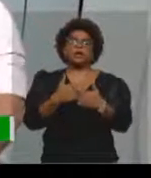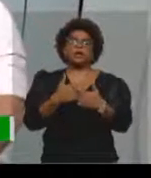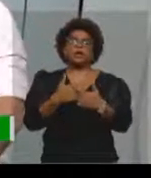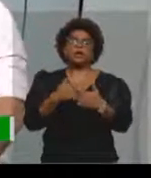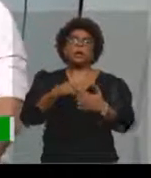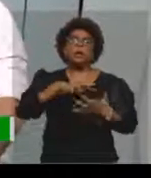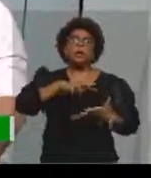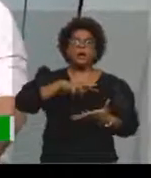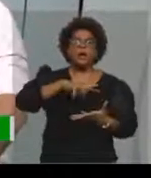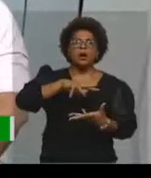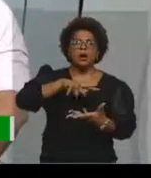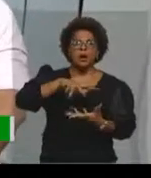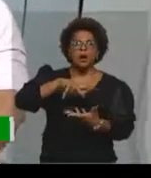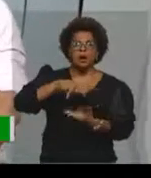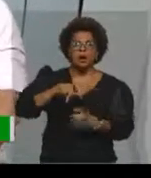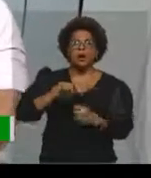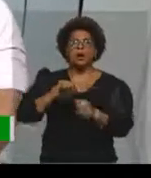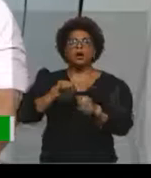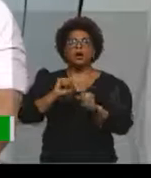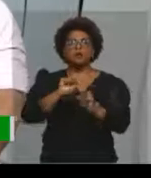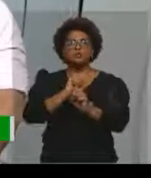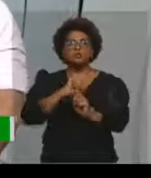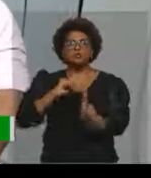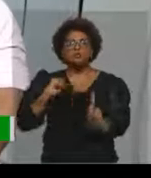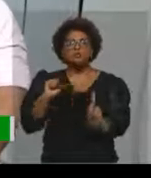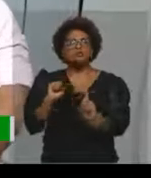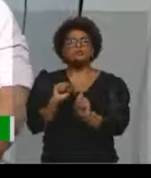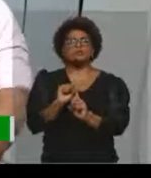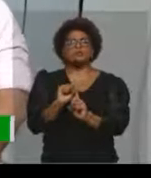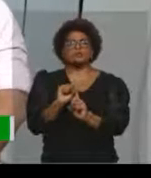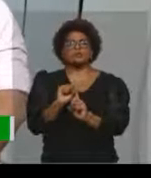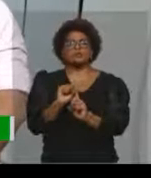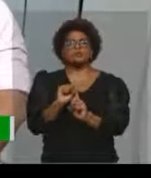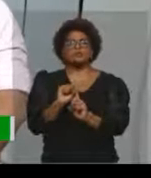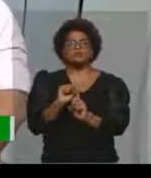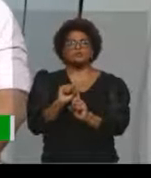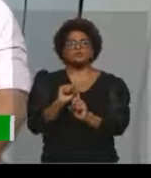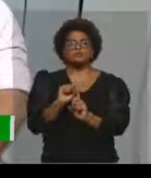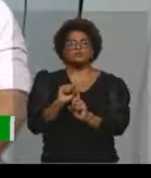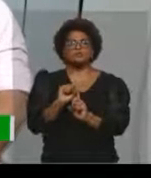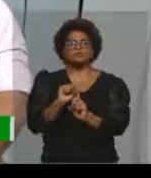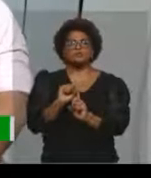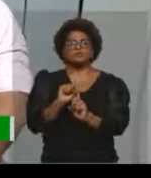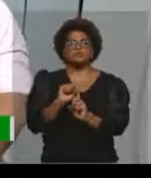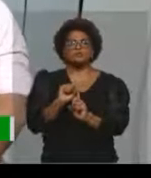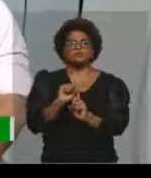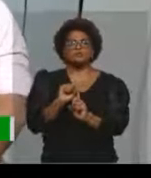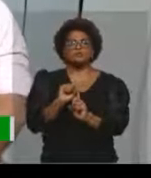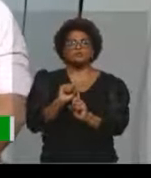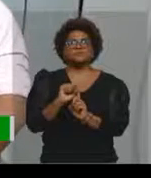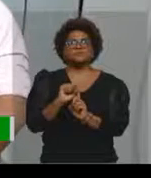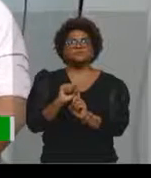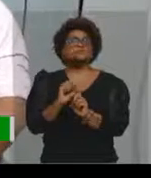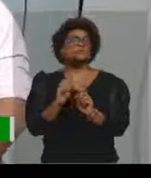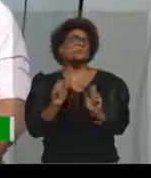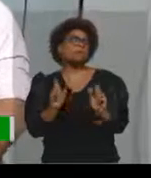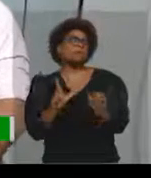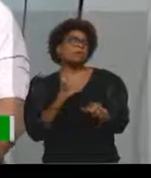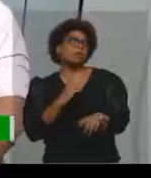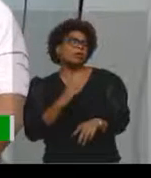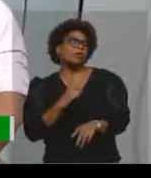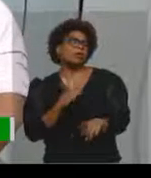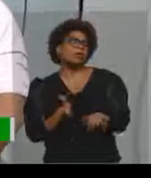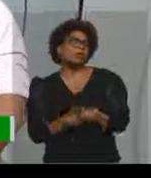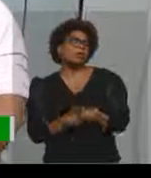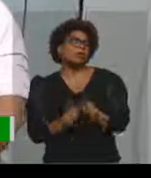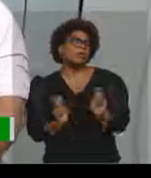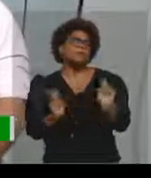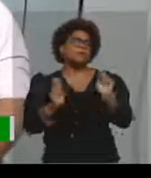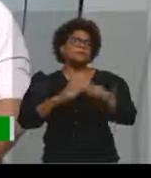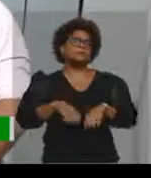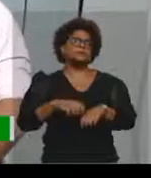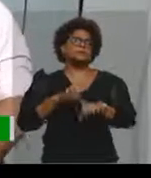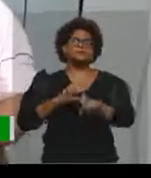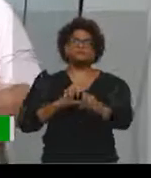mais conhecimento, uma sociedade que tenha mais capacidade de diálogo, de argumentação.